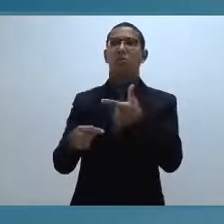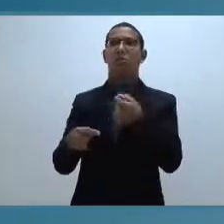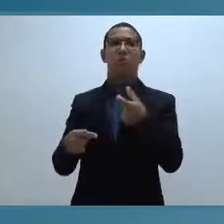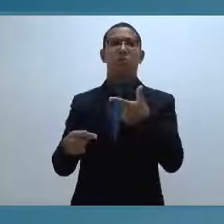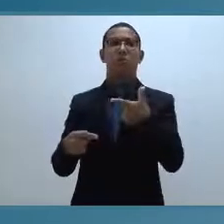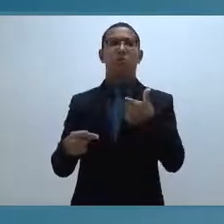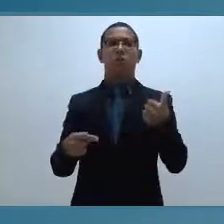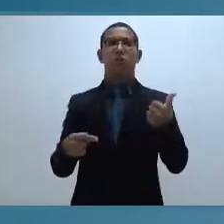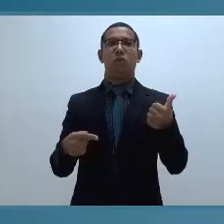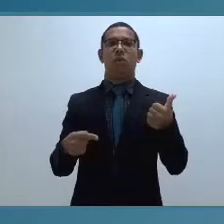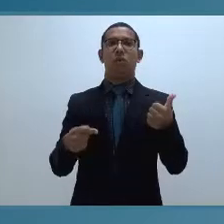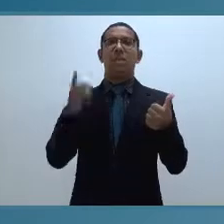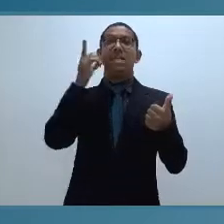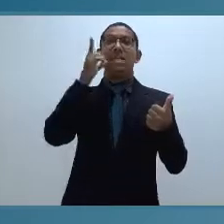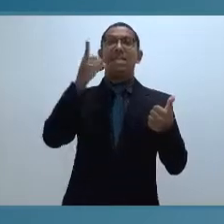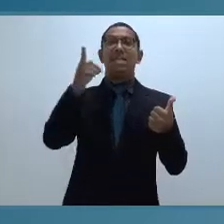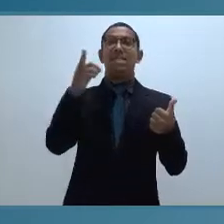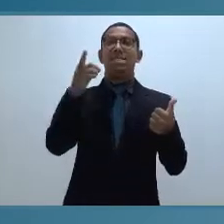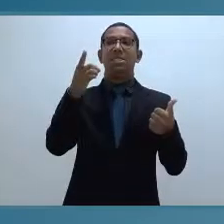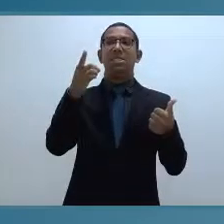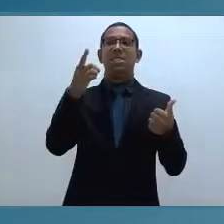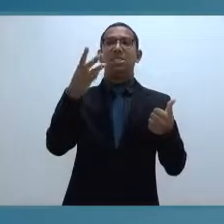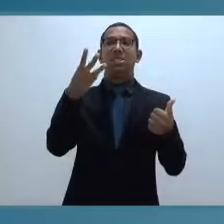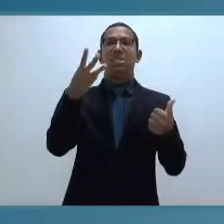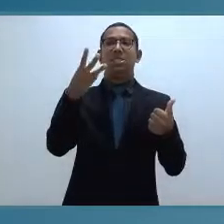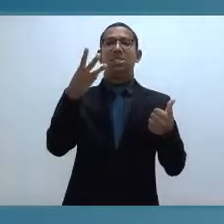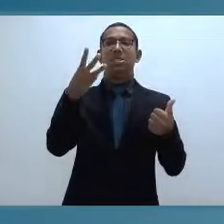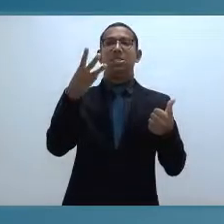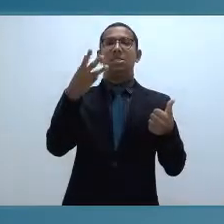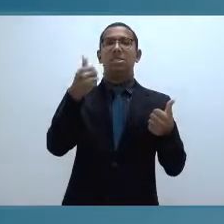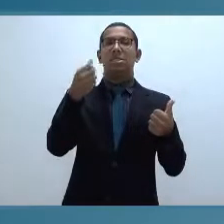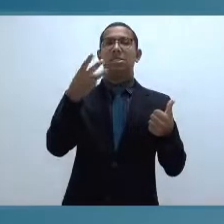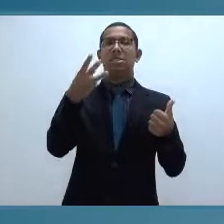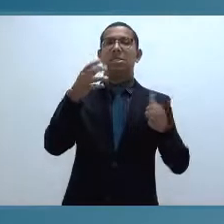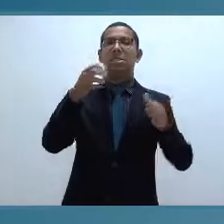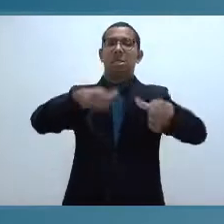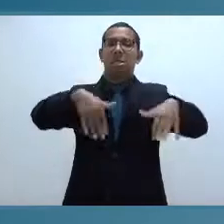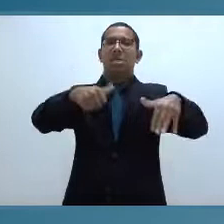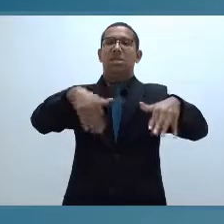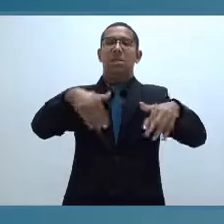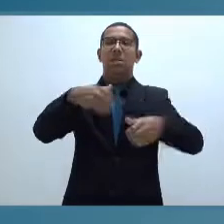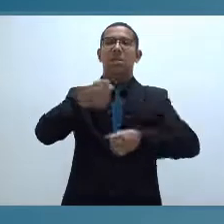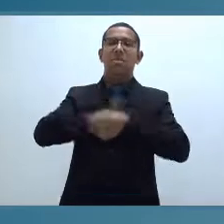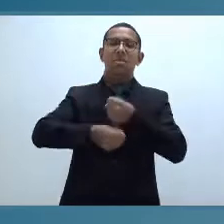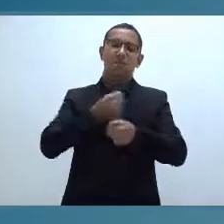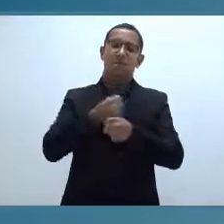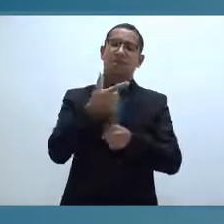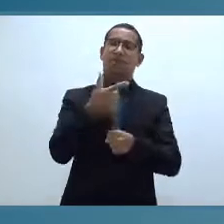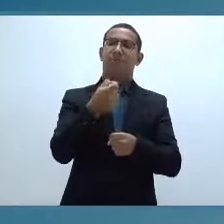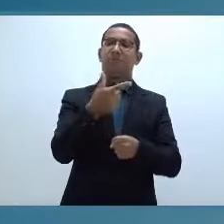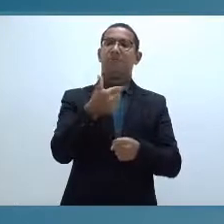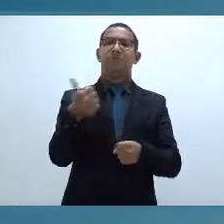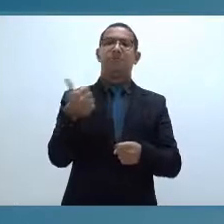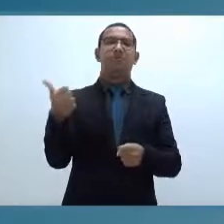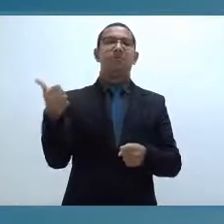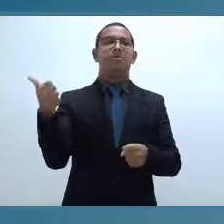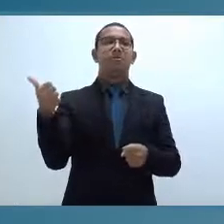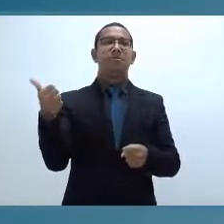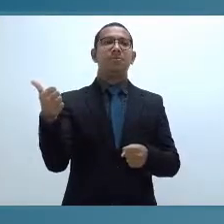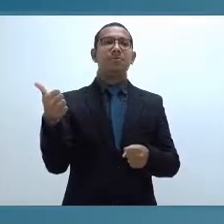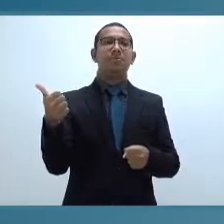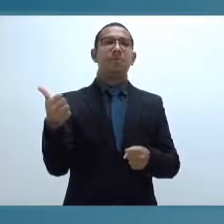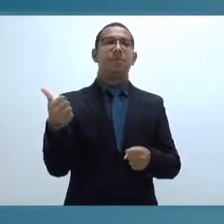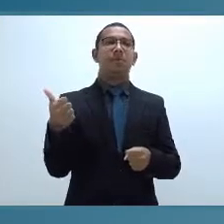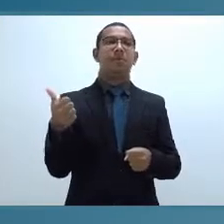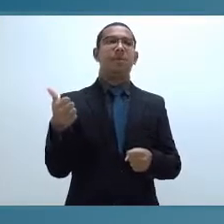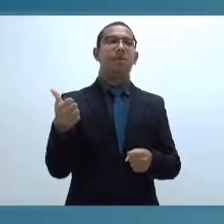13 de setembro de 2021. Texto sobre o problema de aluguel de carro. Texto sobre